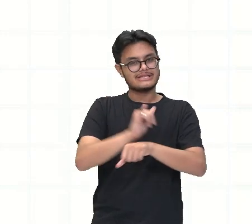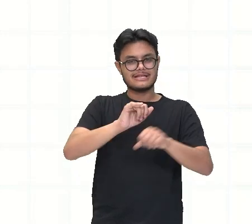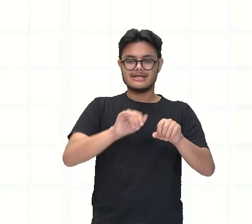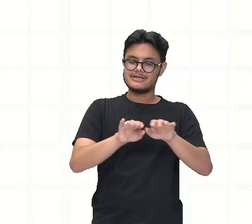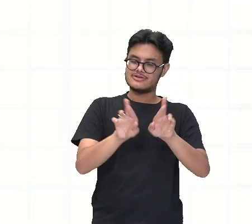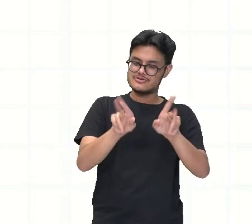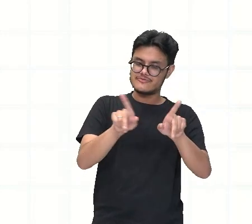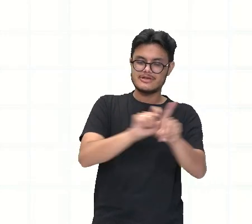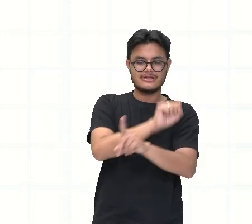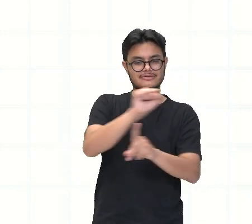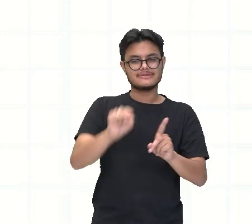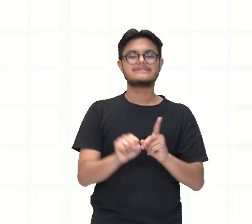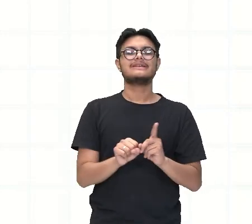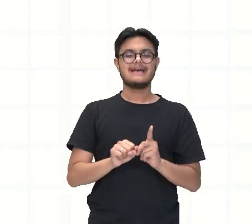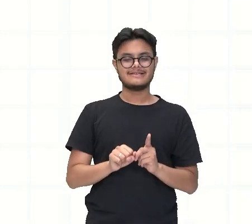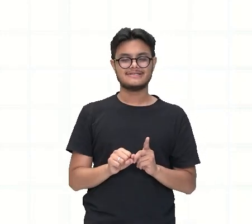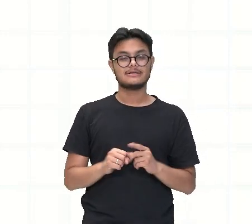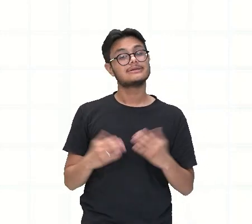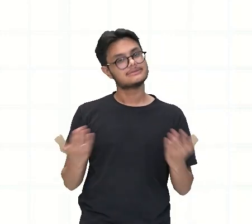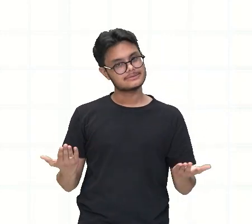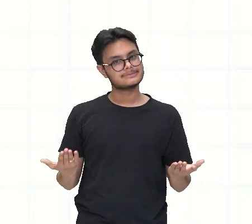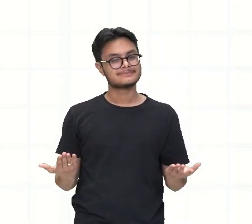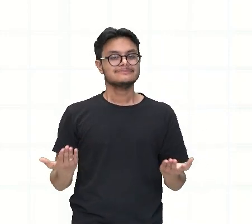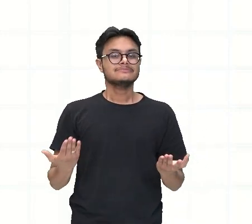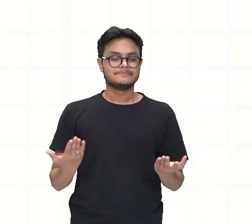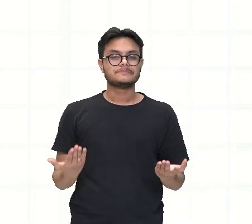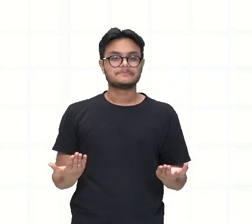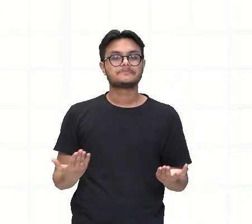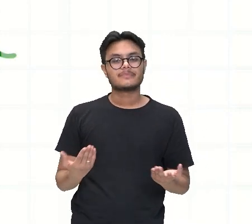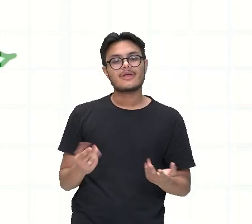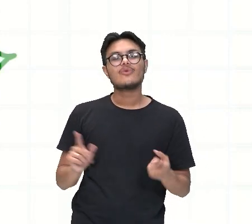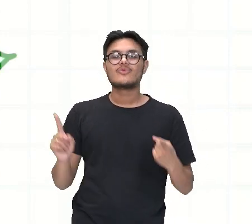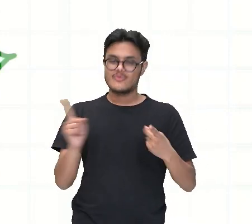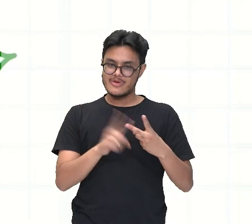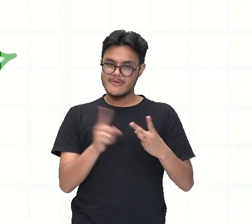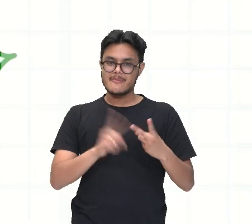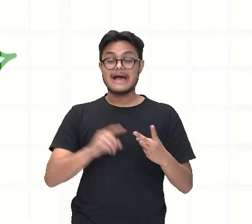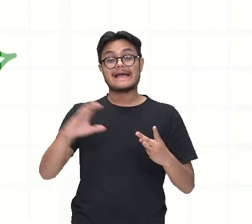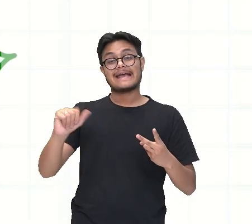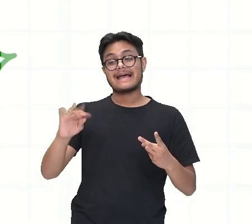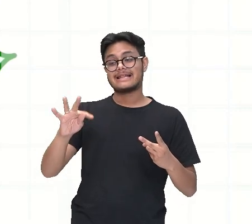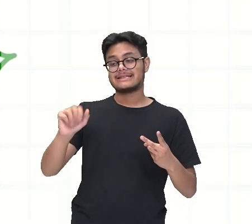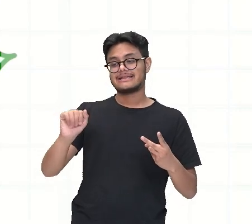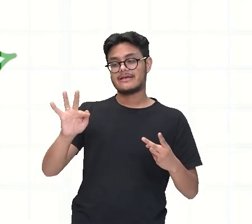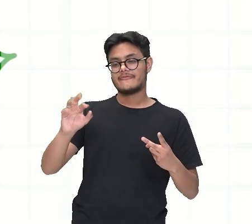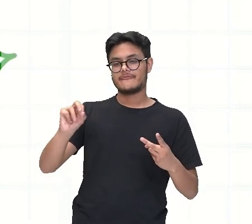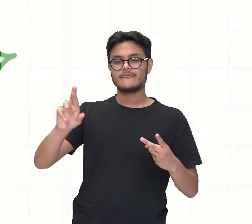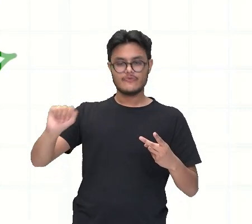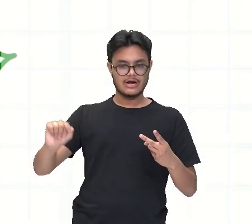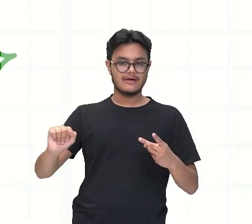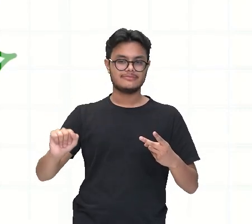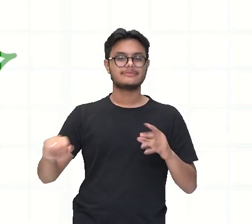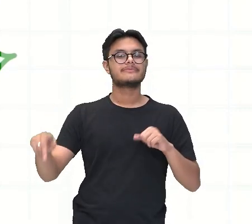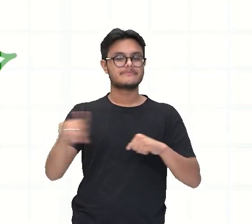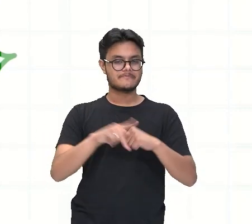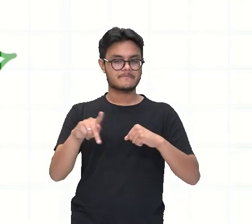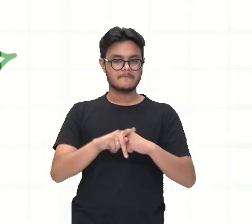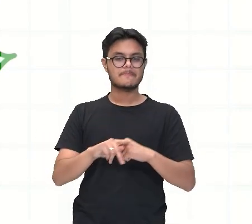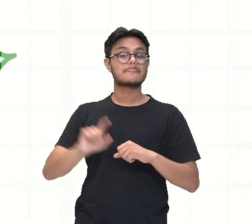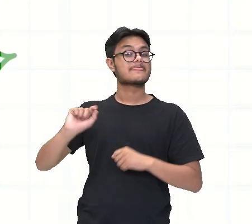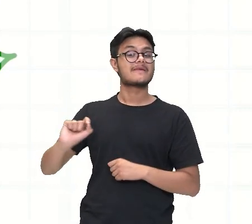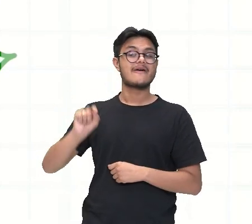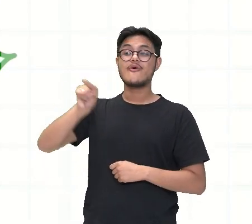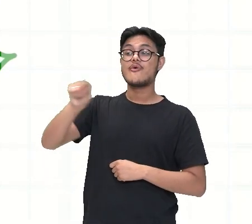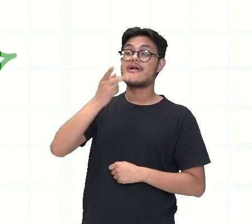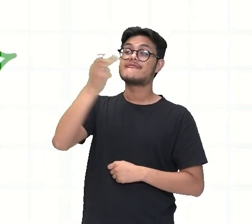social. Então, vejam aí que neste caso aí, o nosso pronome aqui faz referência a algo